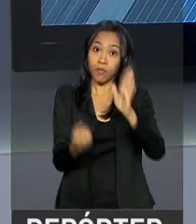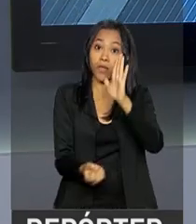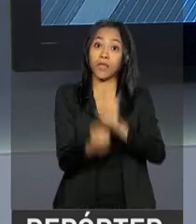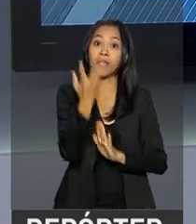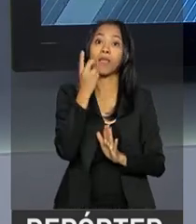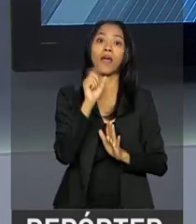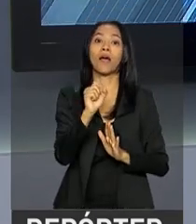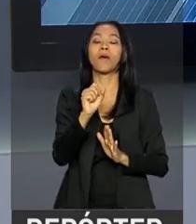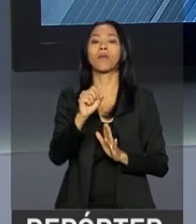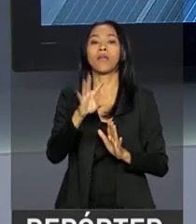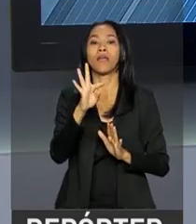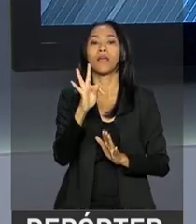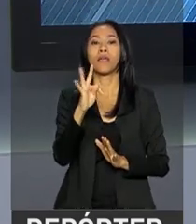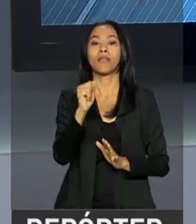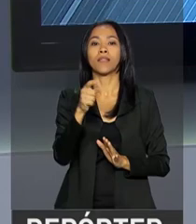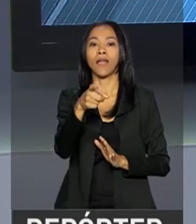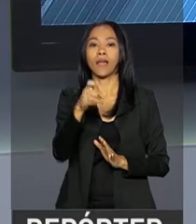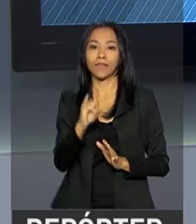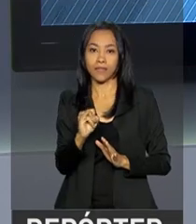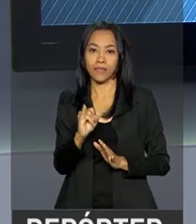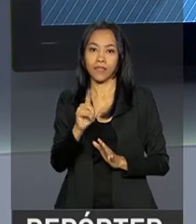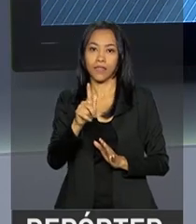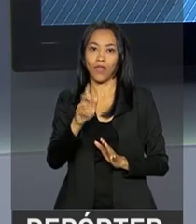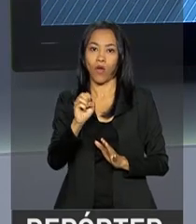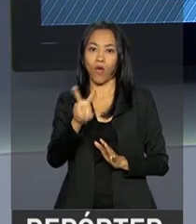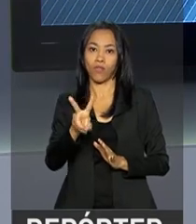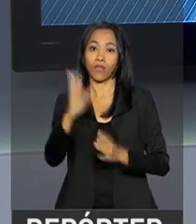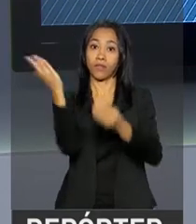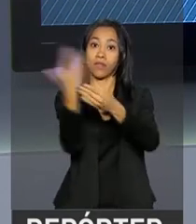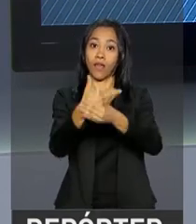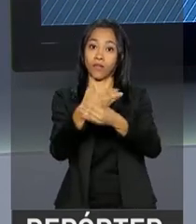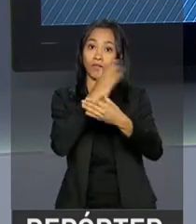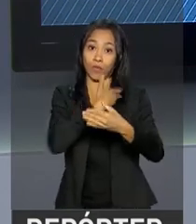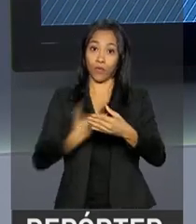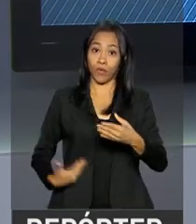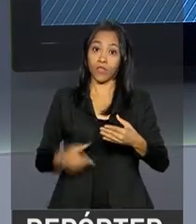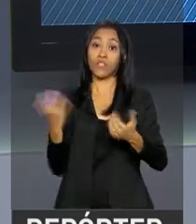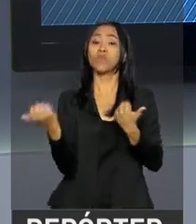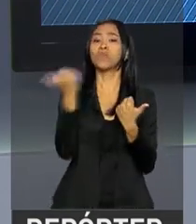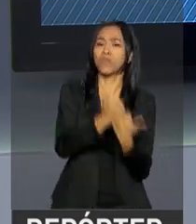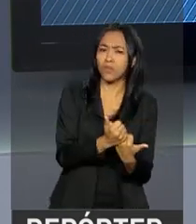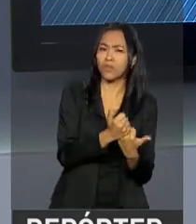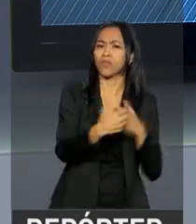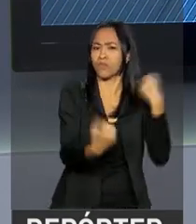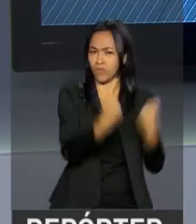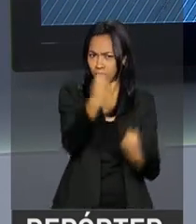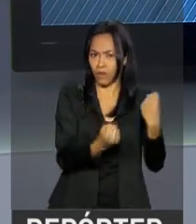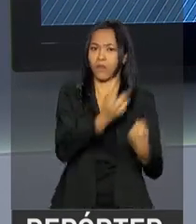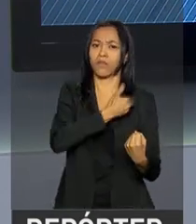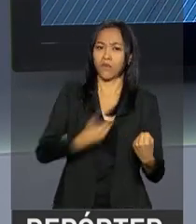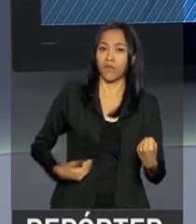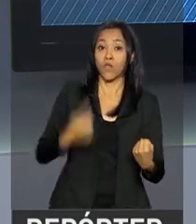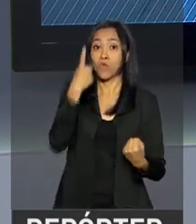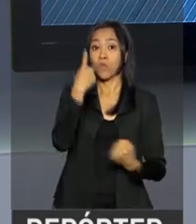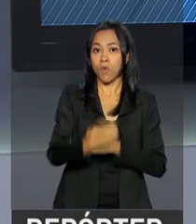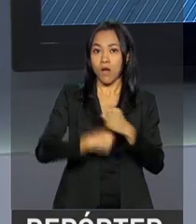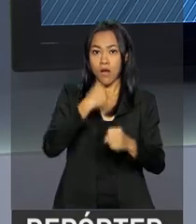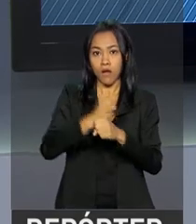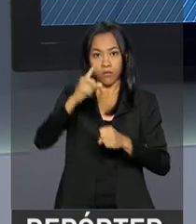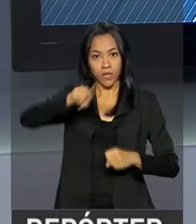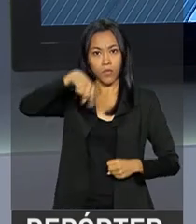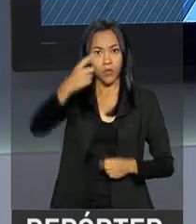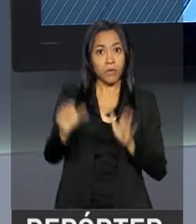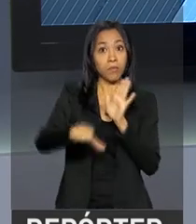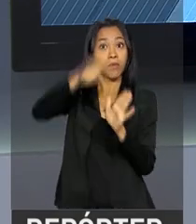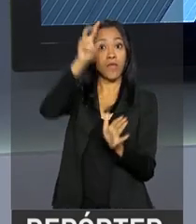TaxiGov, uma ferramenta tecnológica que substitui o uso dos antigos carros oficiais. Um ano depois do projeto piloto ganhar as ruas